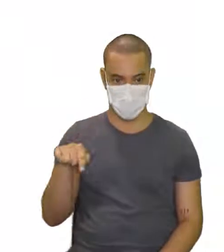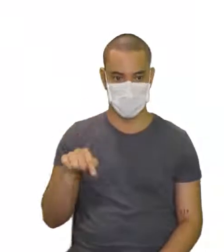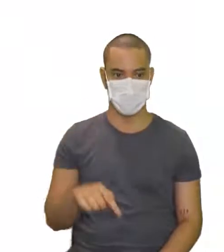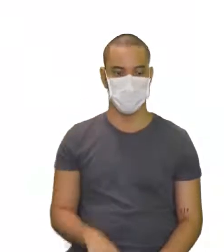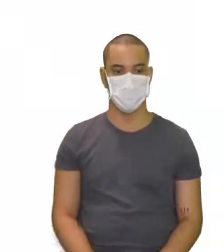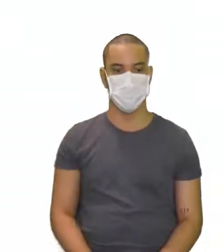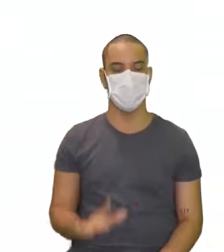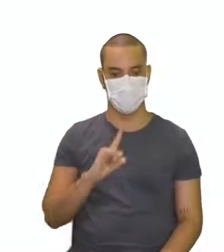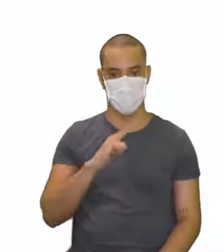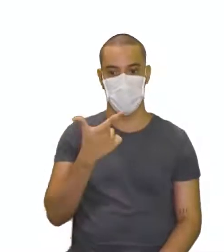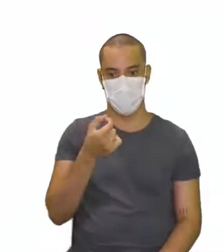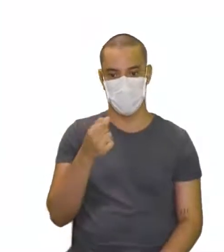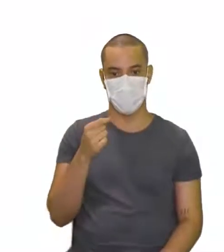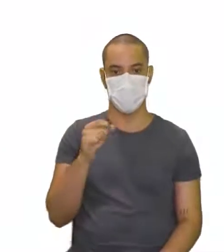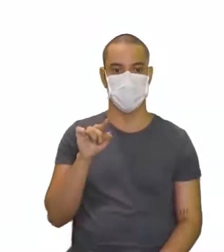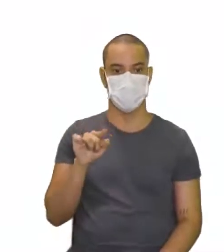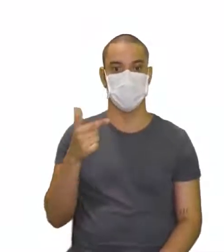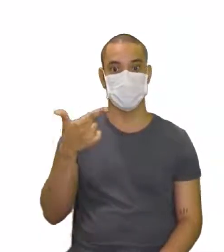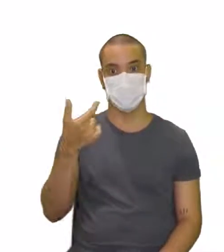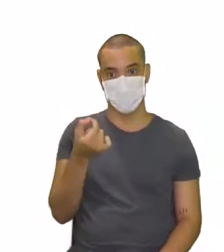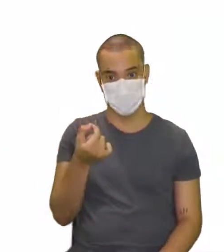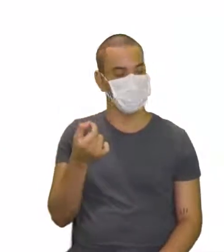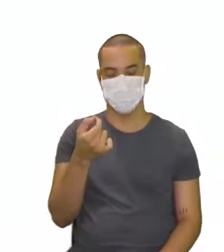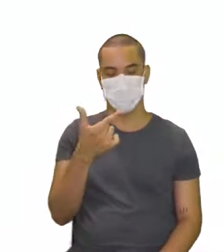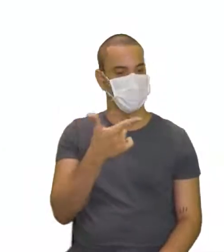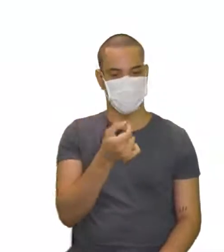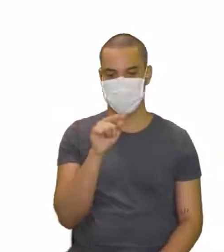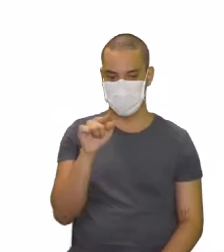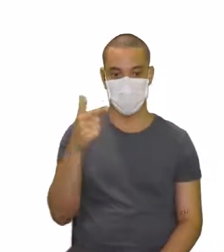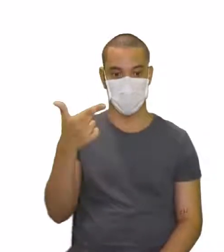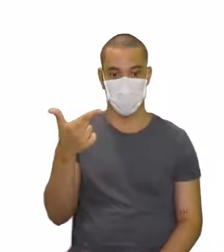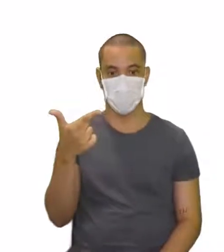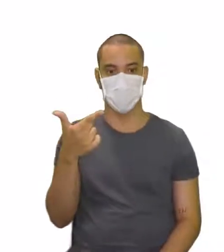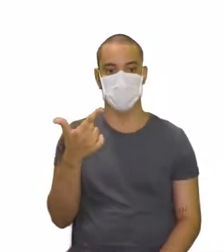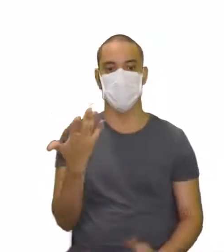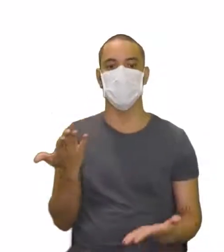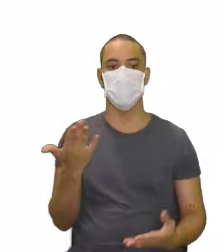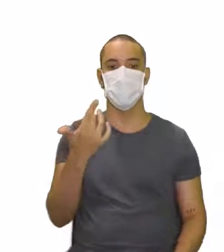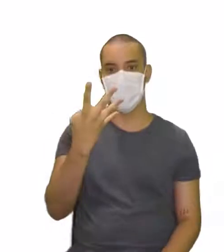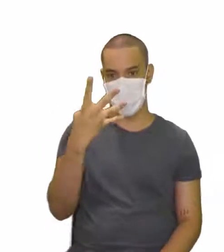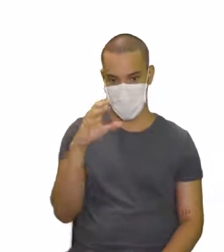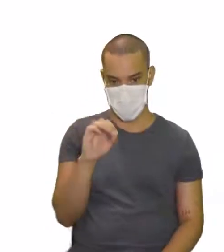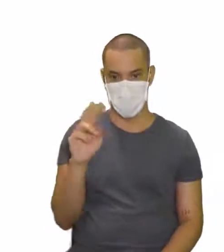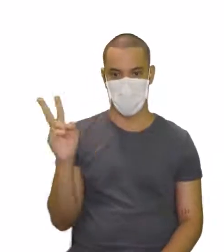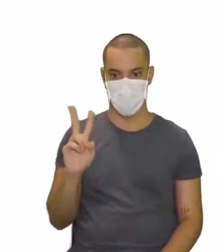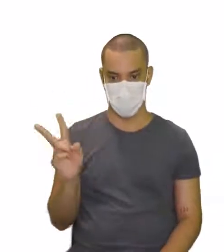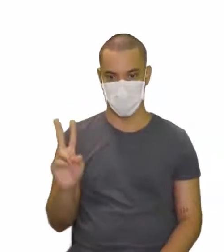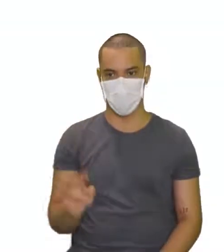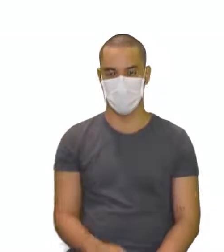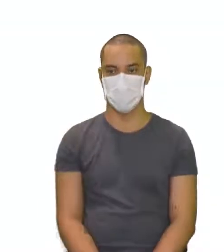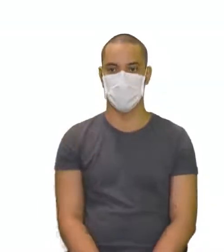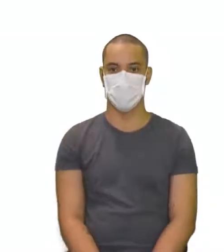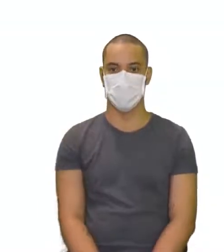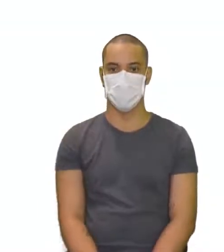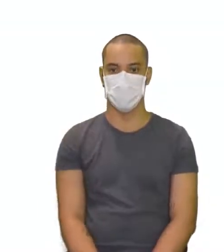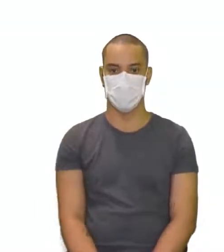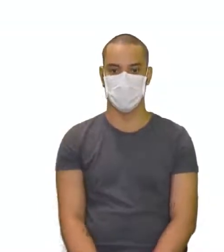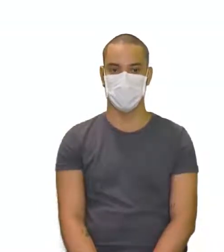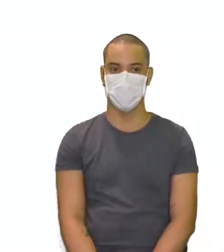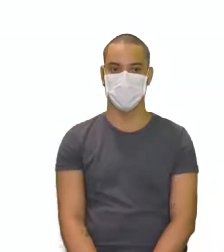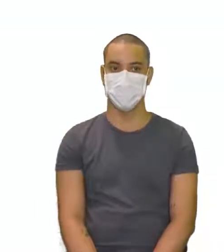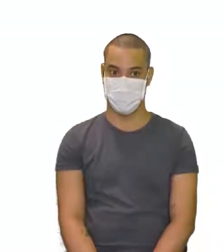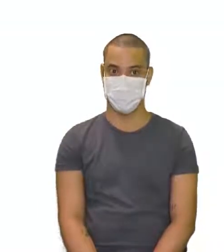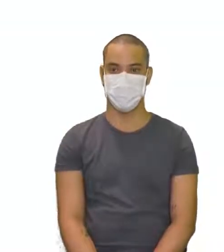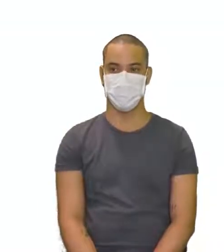já tinha 20, pega o 2 da resistência que nós achamos e a nossa eletromotriz do gerador vale 40